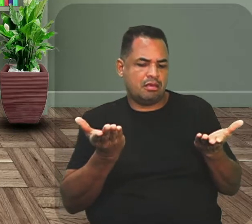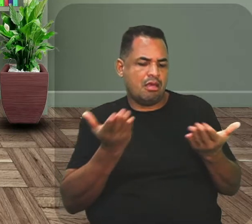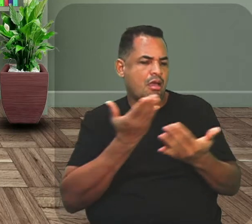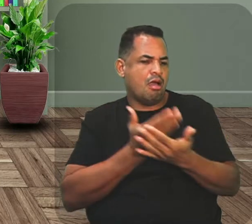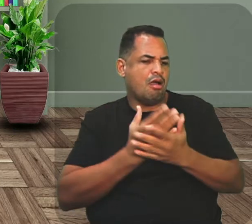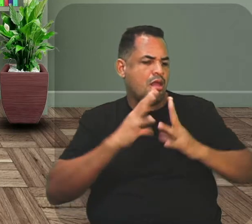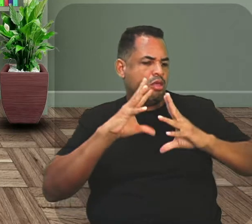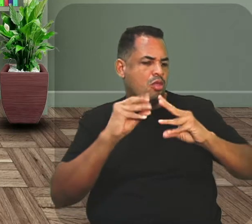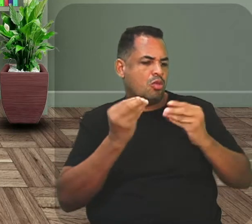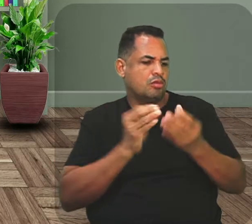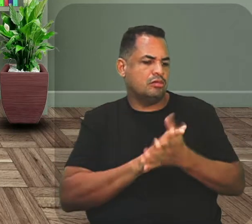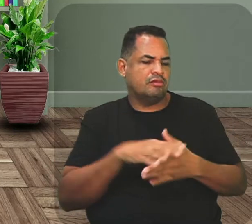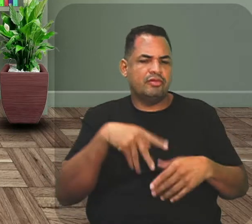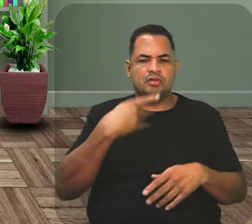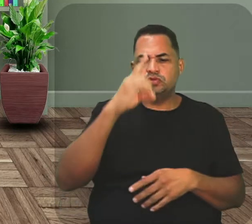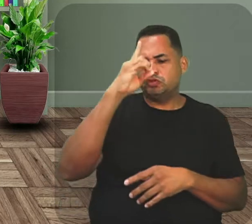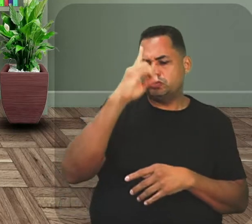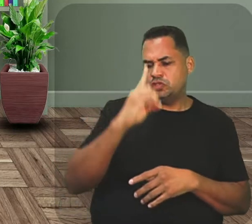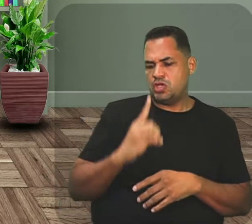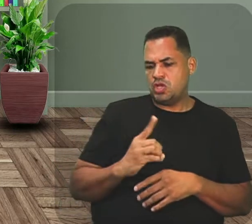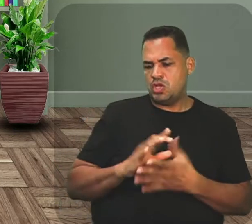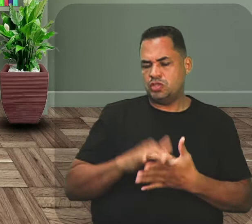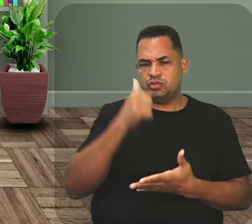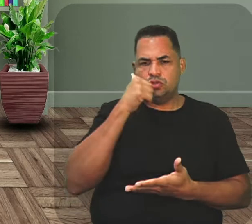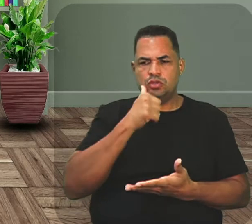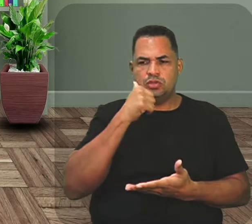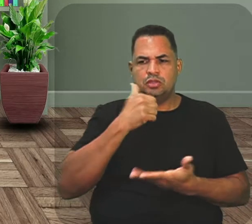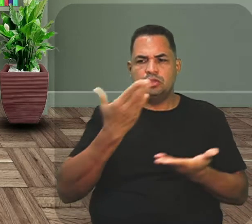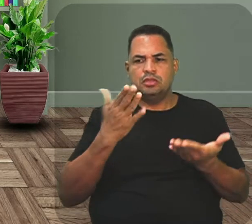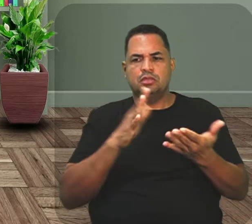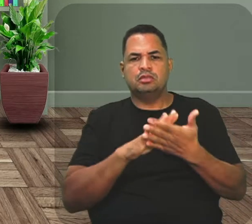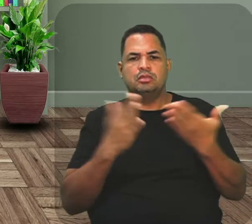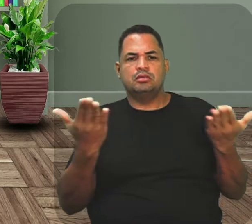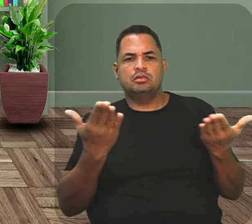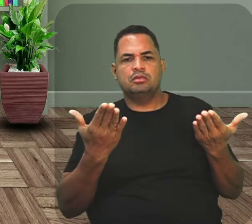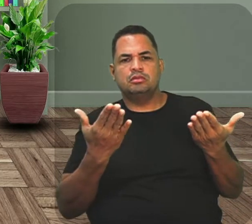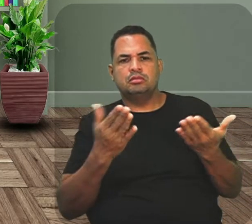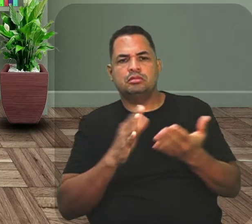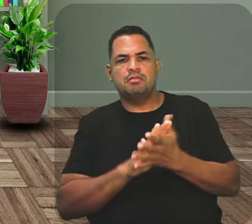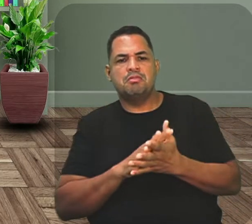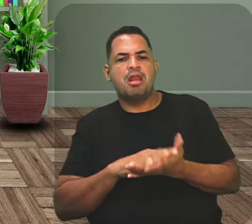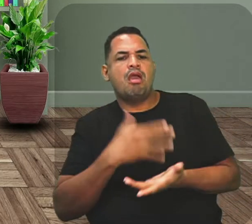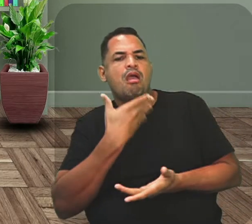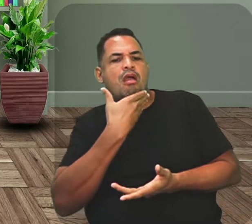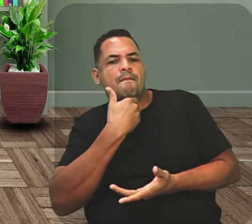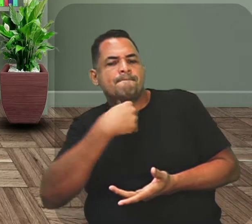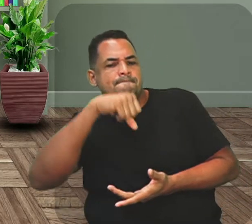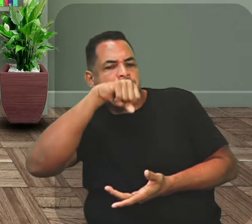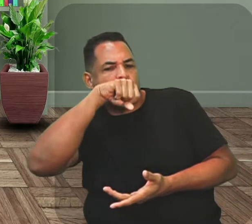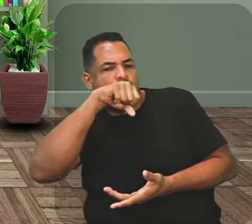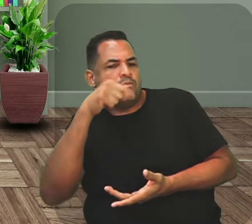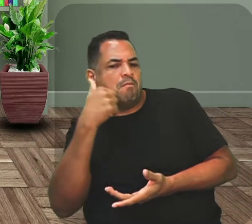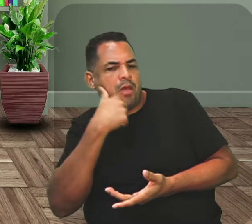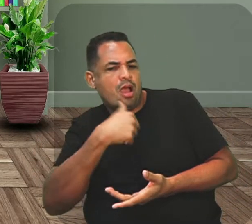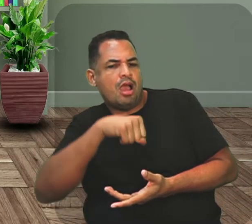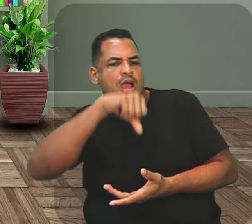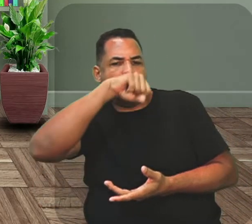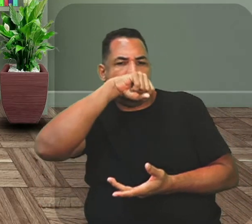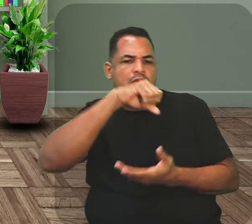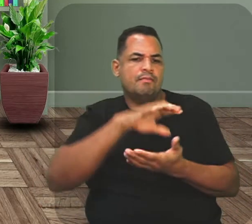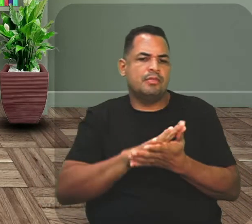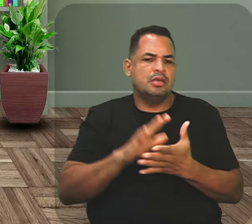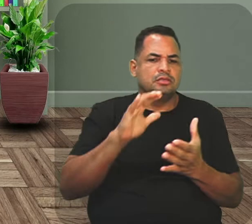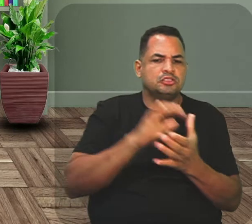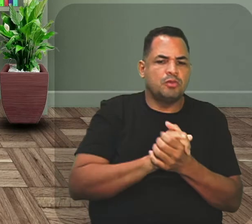Vamos falando dos direitos das mulheres, falar dessa mulher, né? Dessa mulher mãe, dessa mulher esposa, dessa